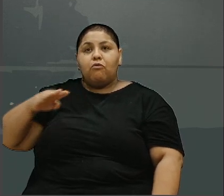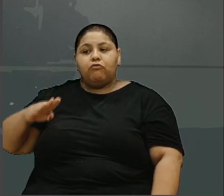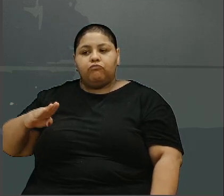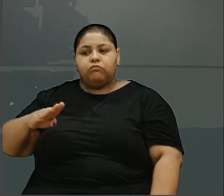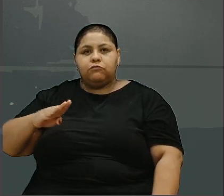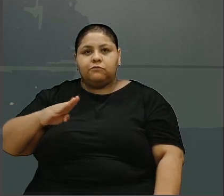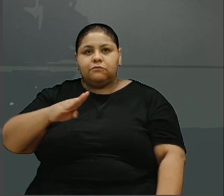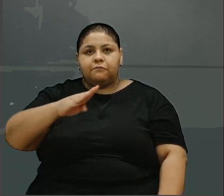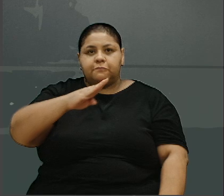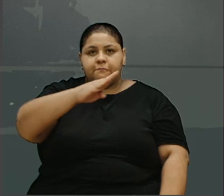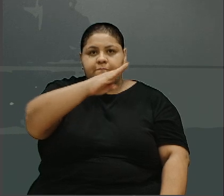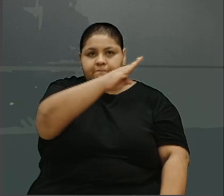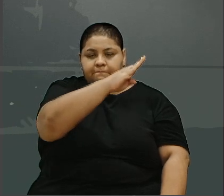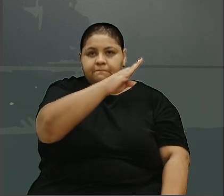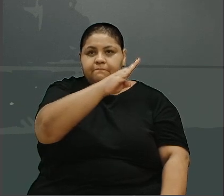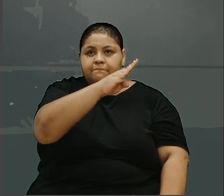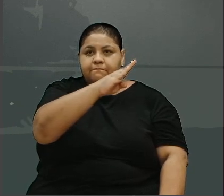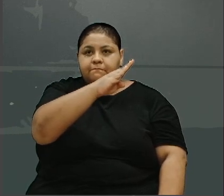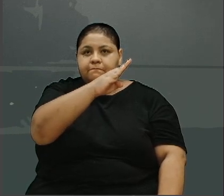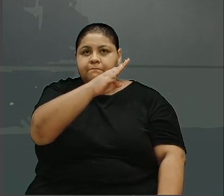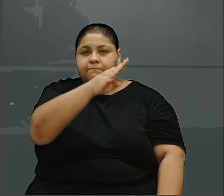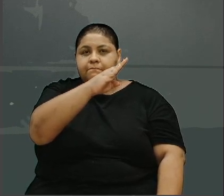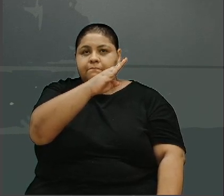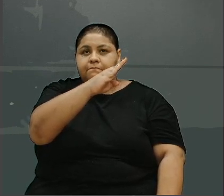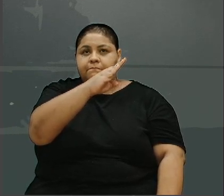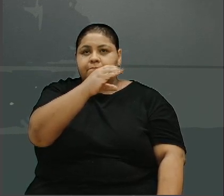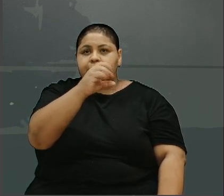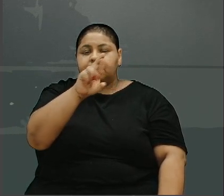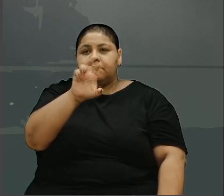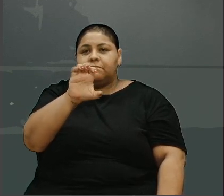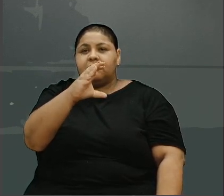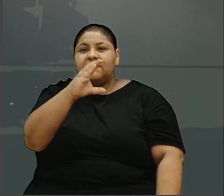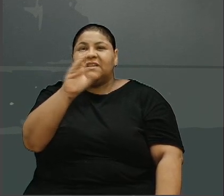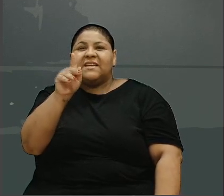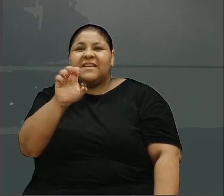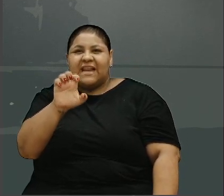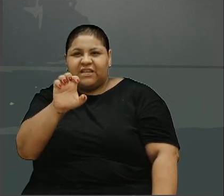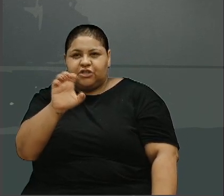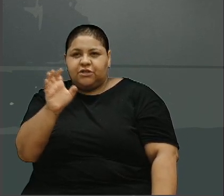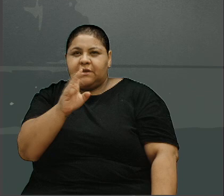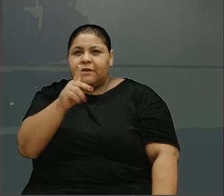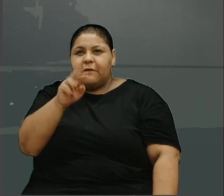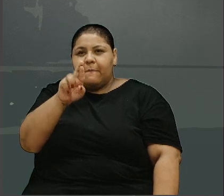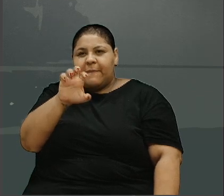aí de creches e pré-escola.